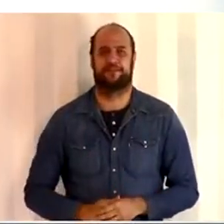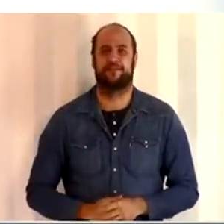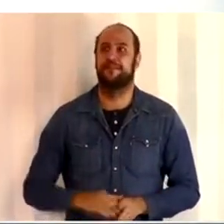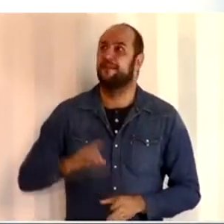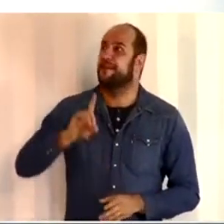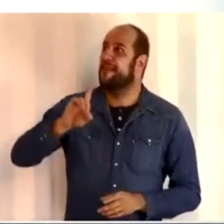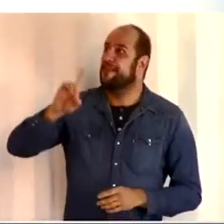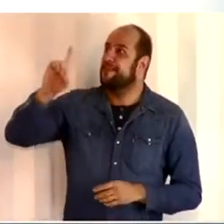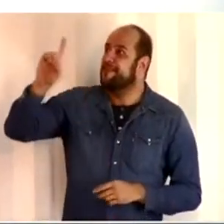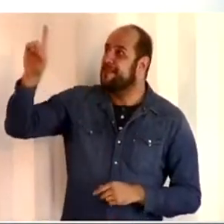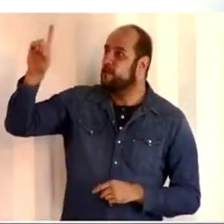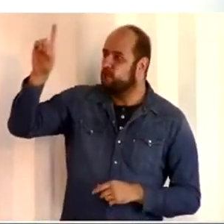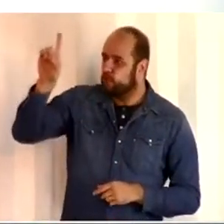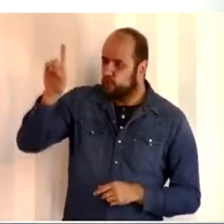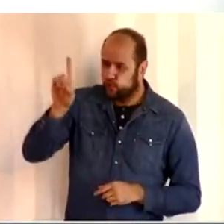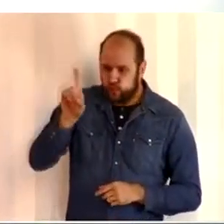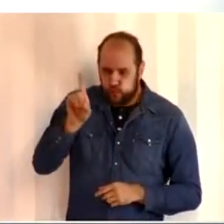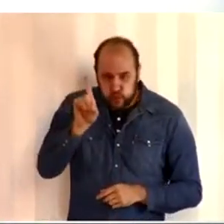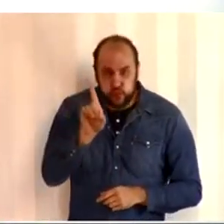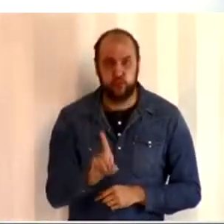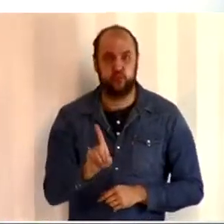Deus está aqui.